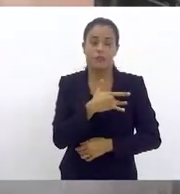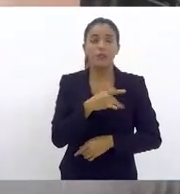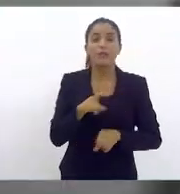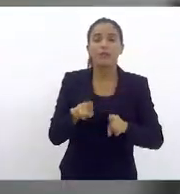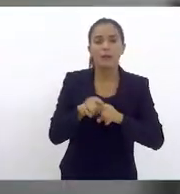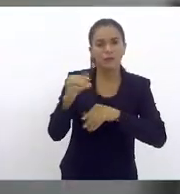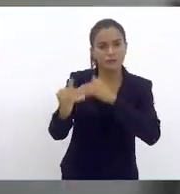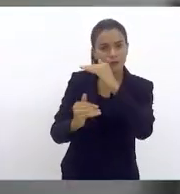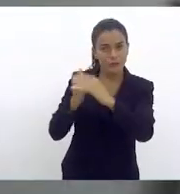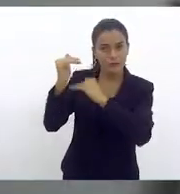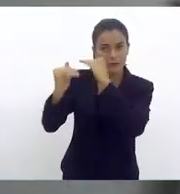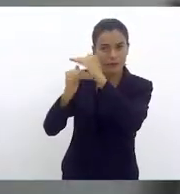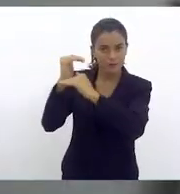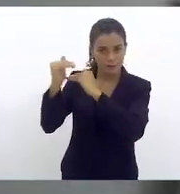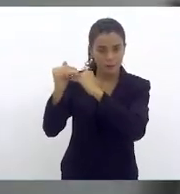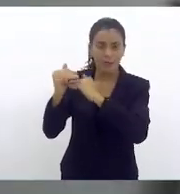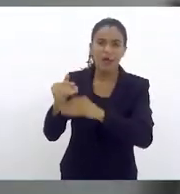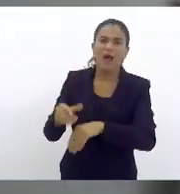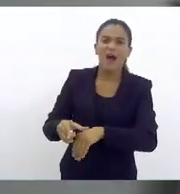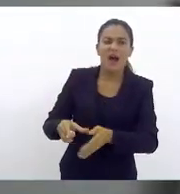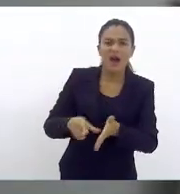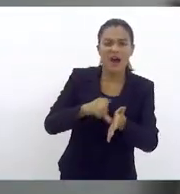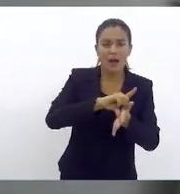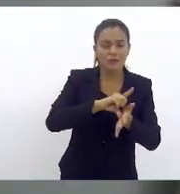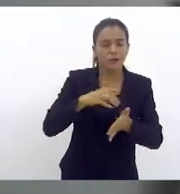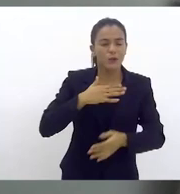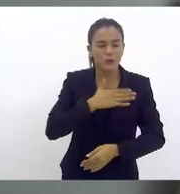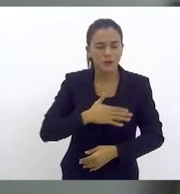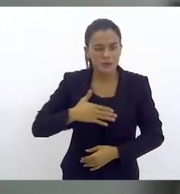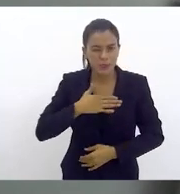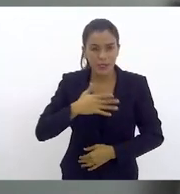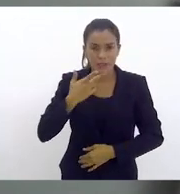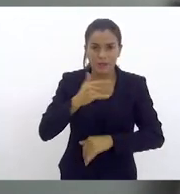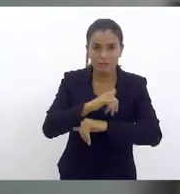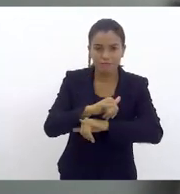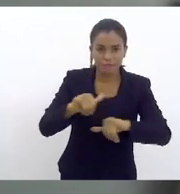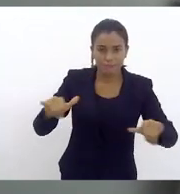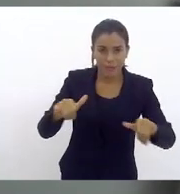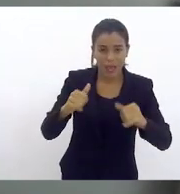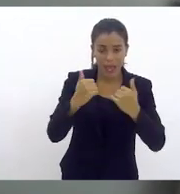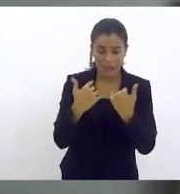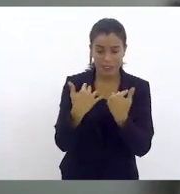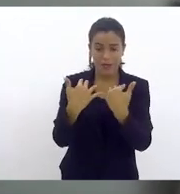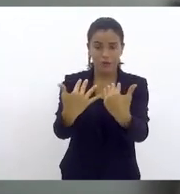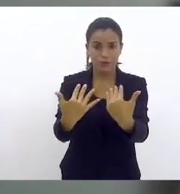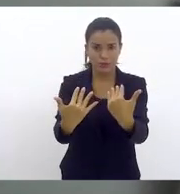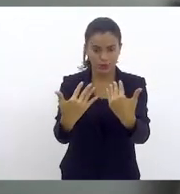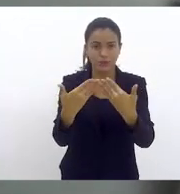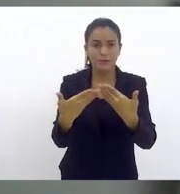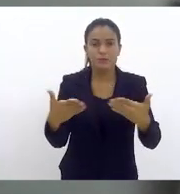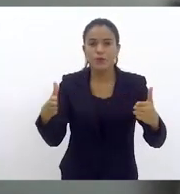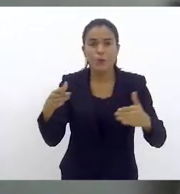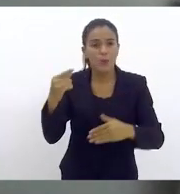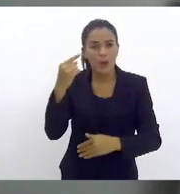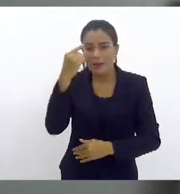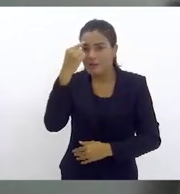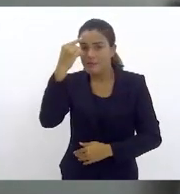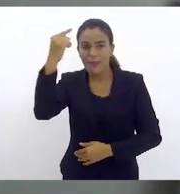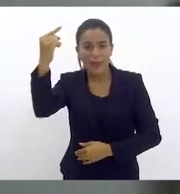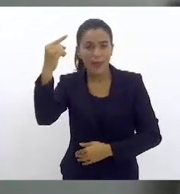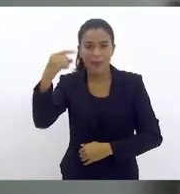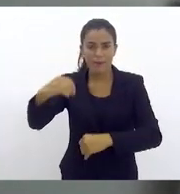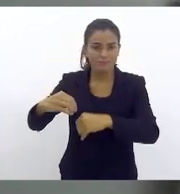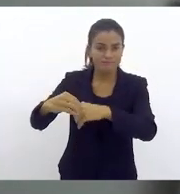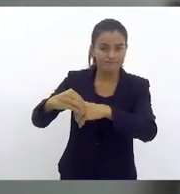seu desenvolvimento antes de mais nada gostaria de dizer que estamos aqui nessa audiência através de uma ideia trazida pela